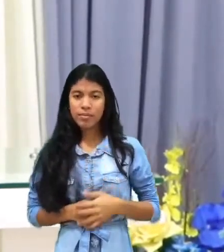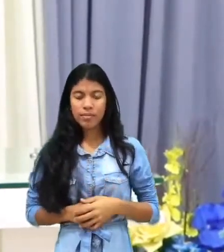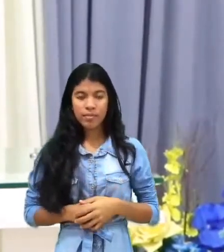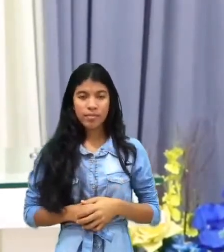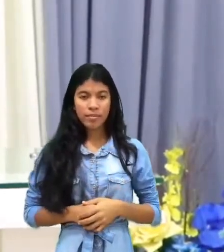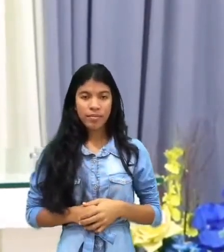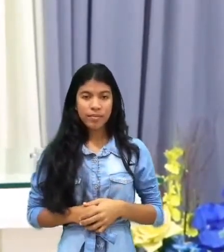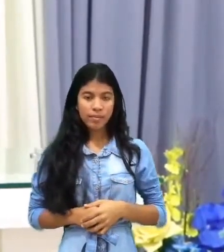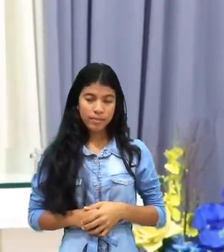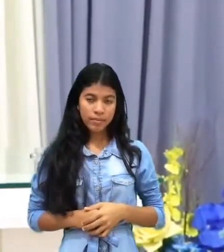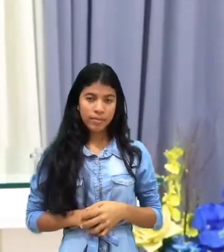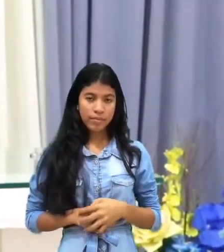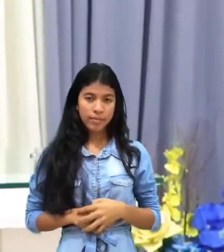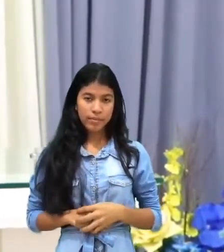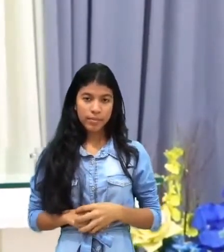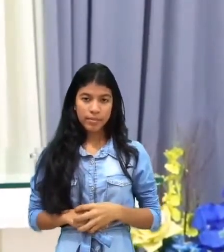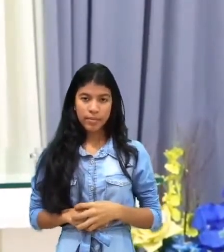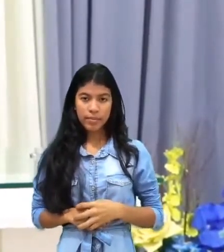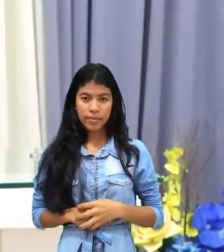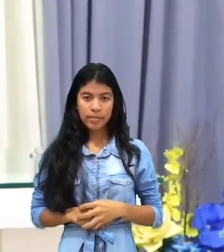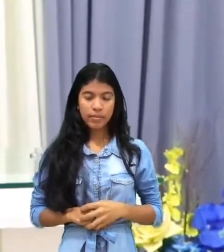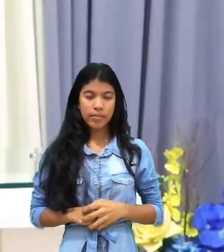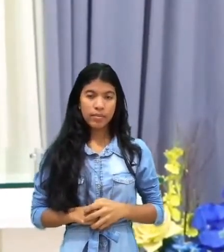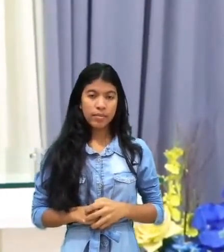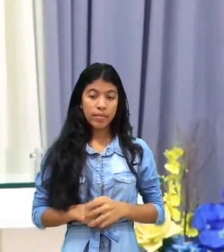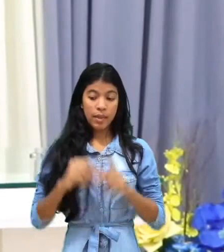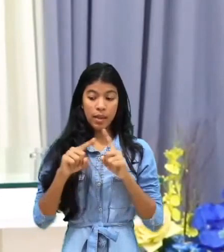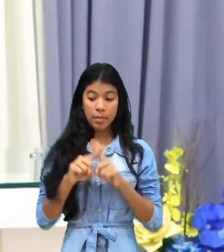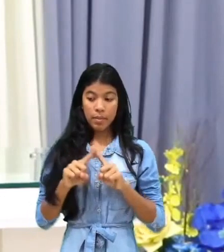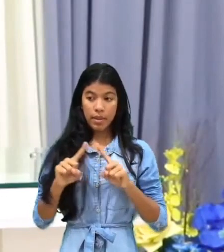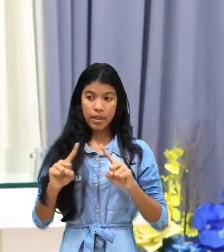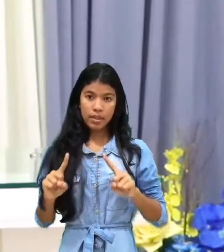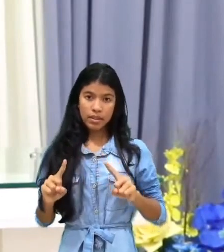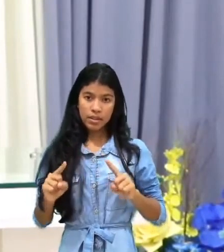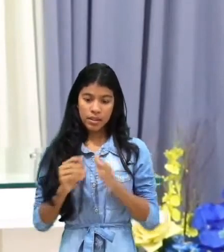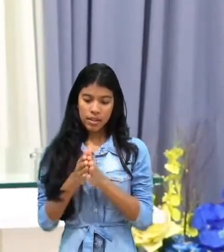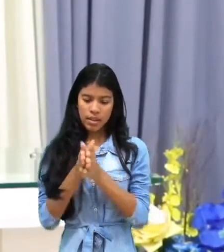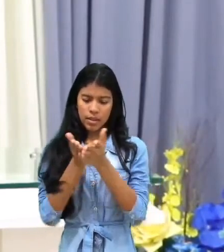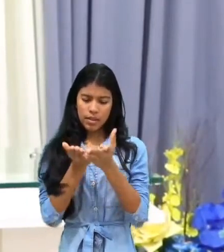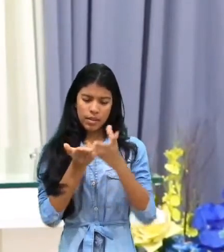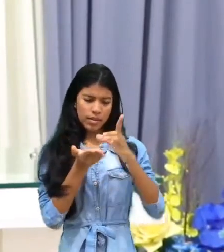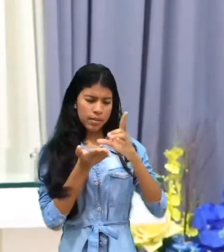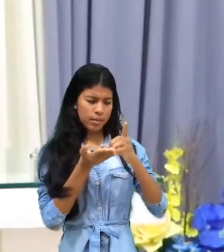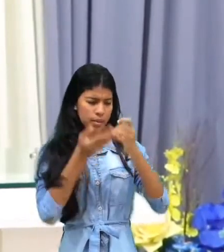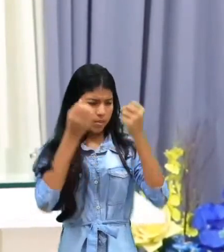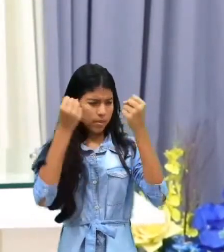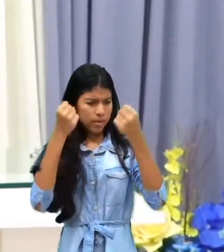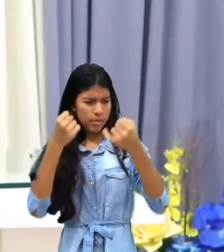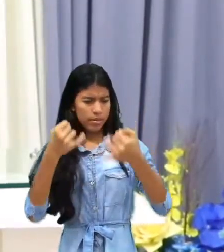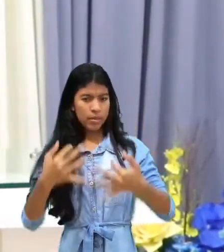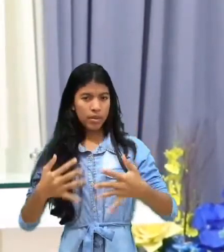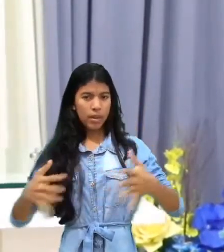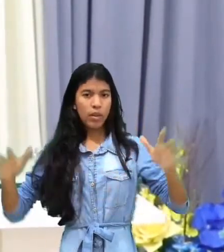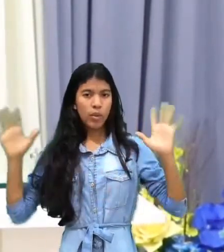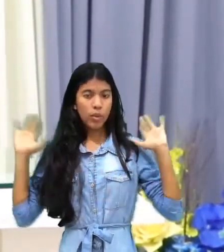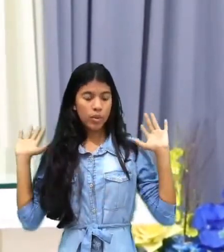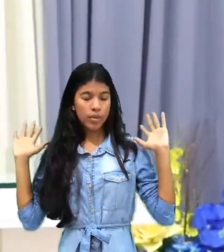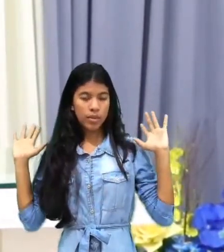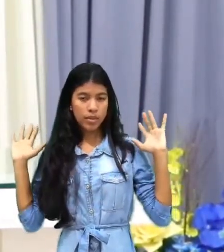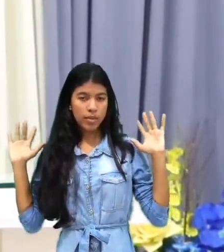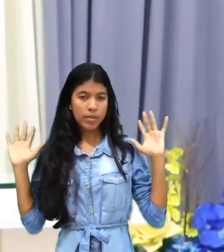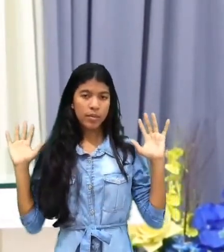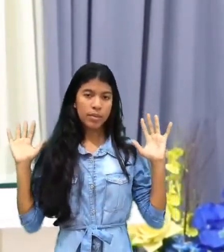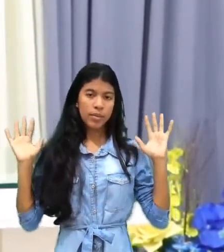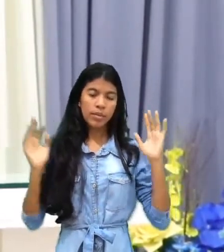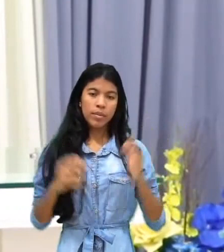segundo a narrativa dele. Mas aí, a Bíblia diz que o serafim veio lá e pegou uma